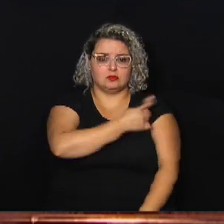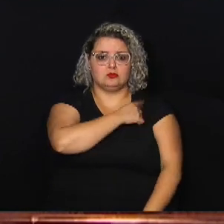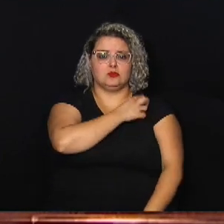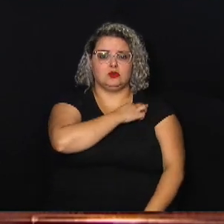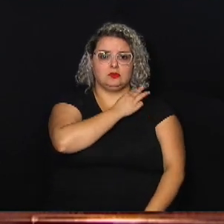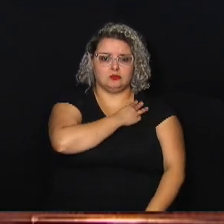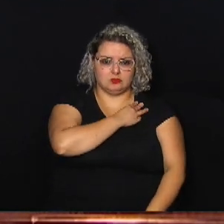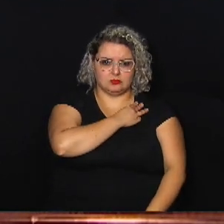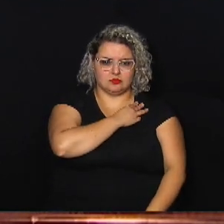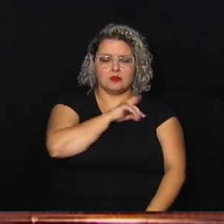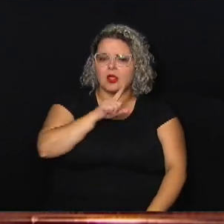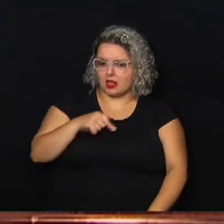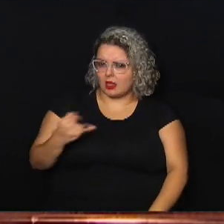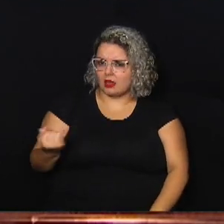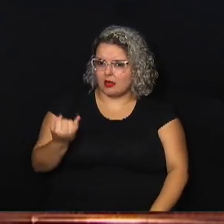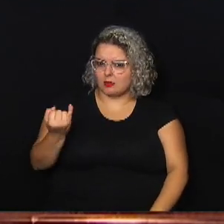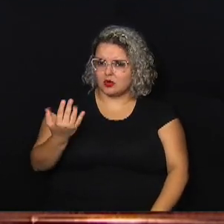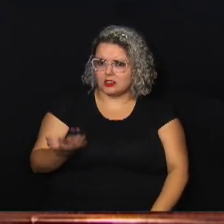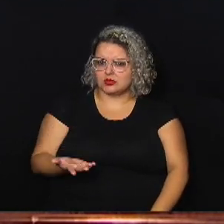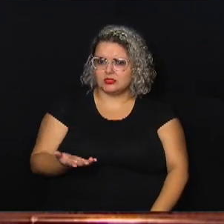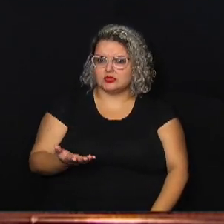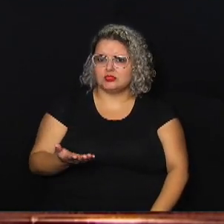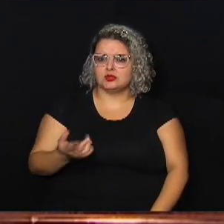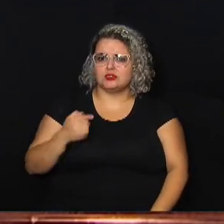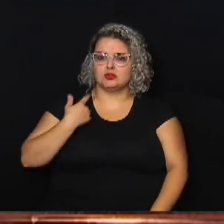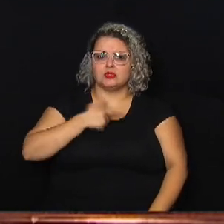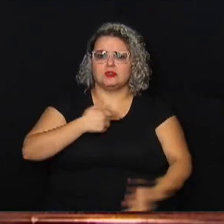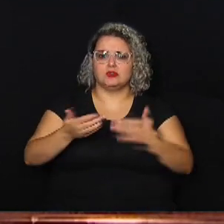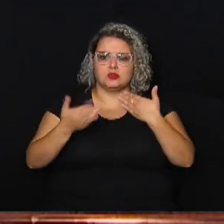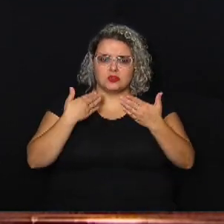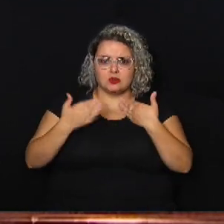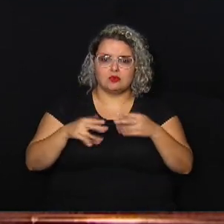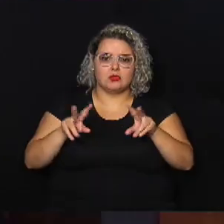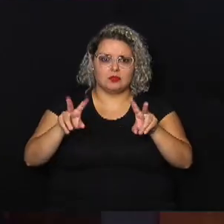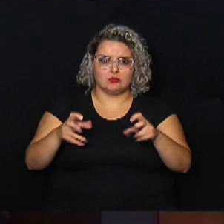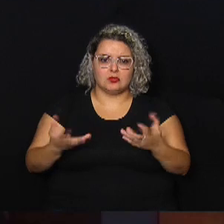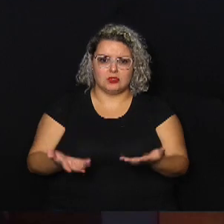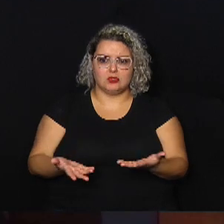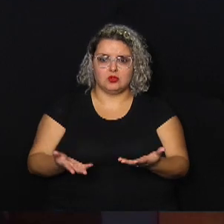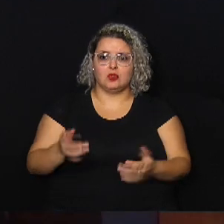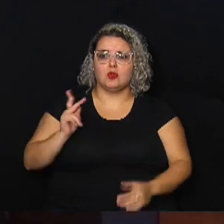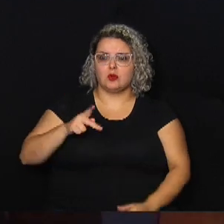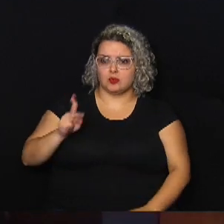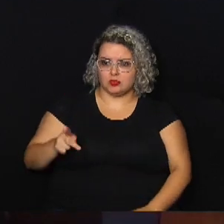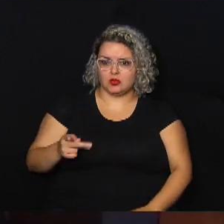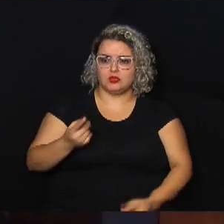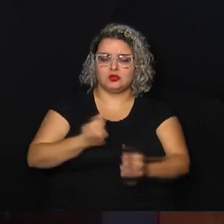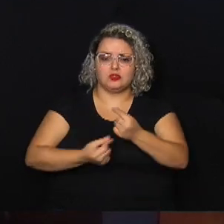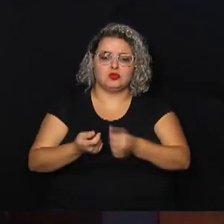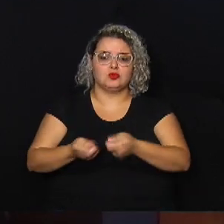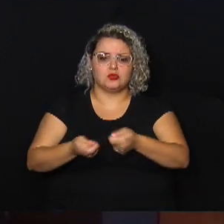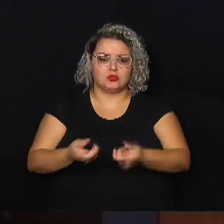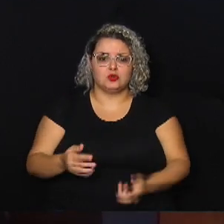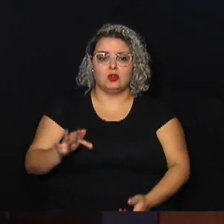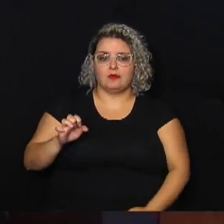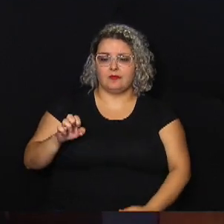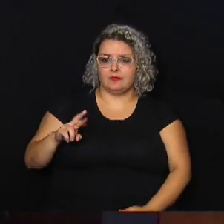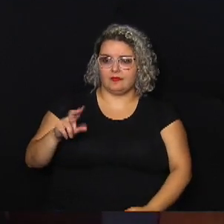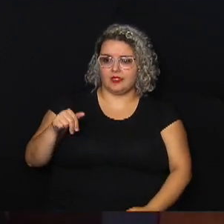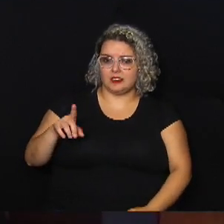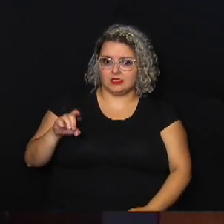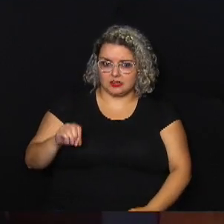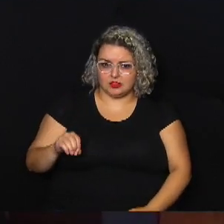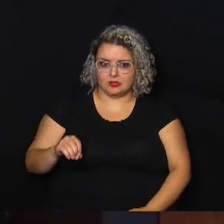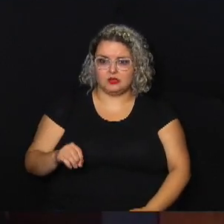que isso aí é interessante? A gente vai falar sobre essa questão aqui com o professor de economia, Fernando Nogueira da Costa, que